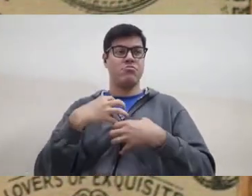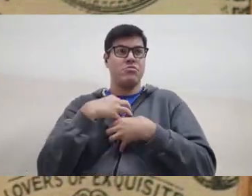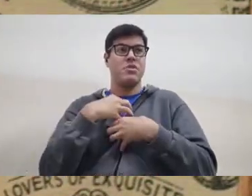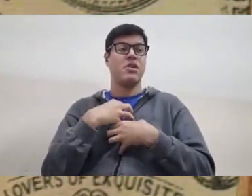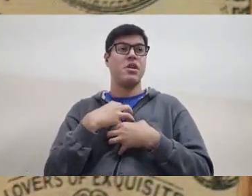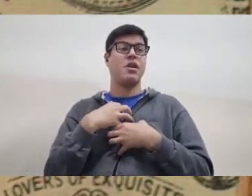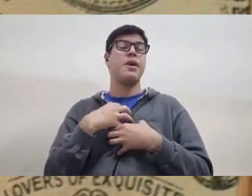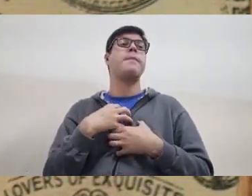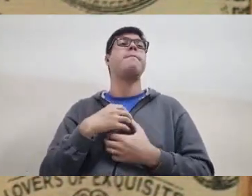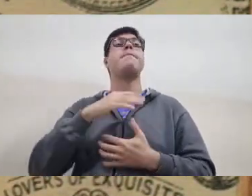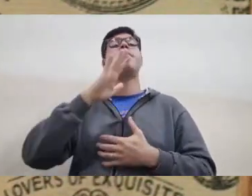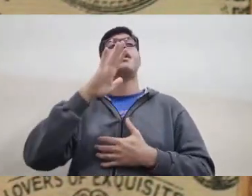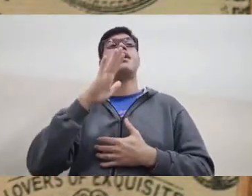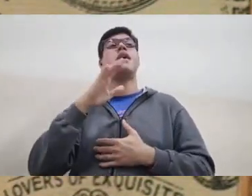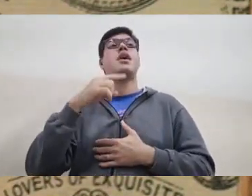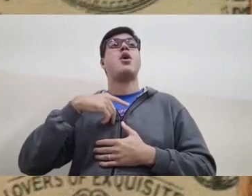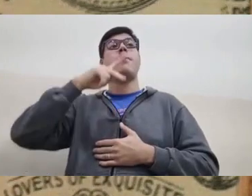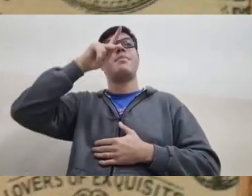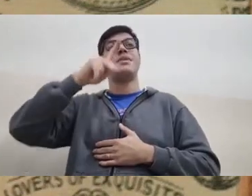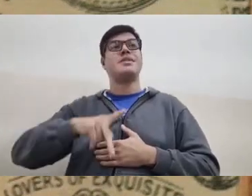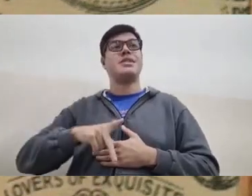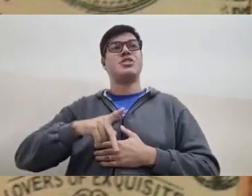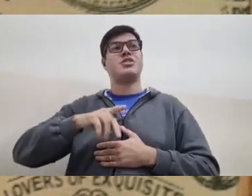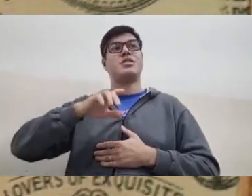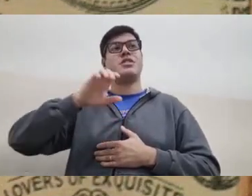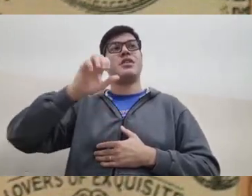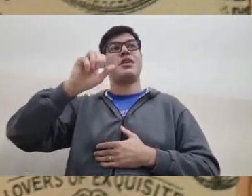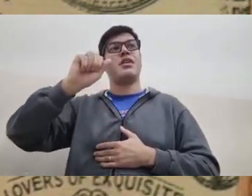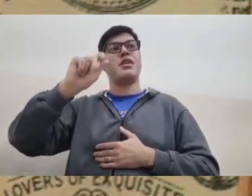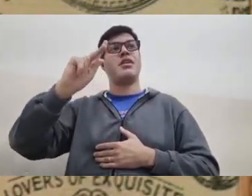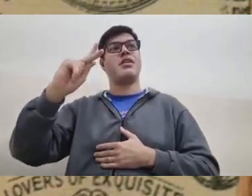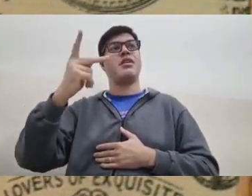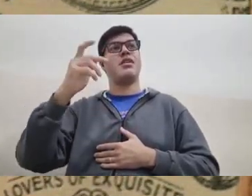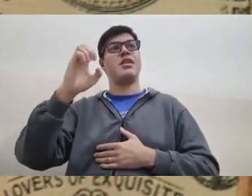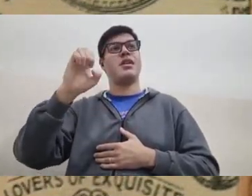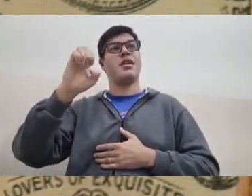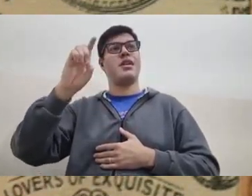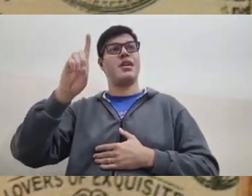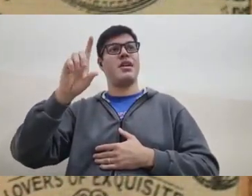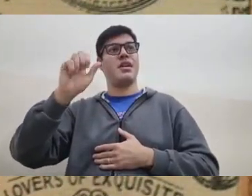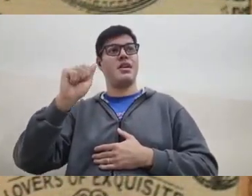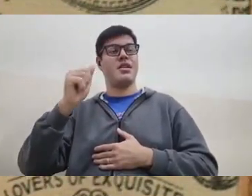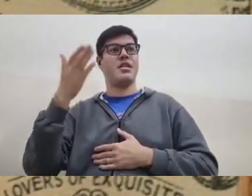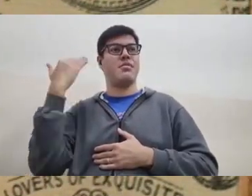eu fui presidente da ida se essa Educação na hora de amanhã